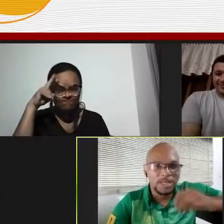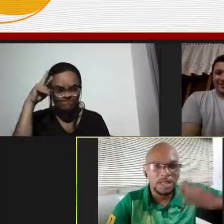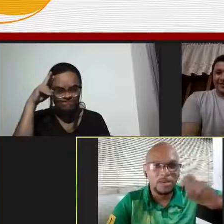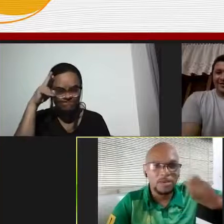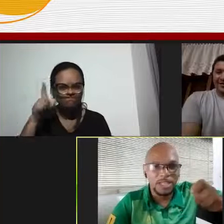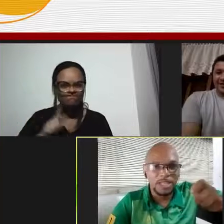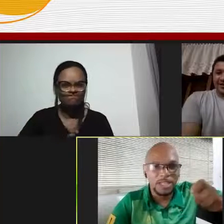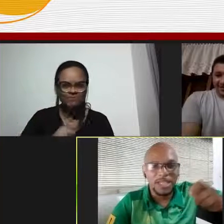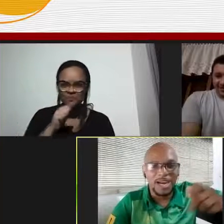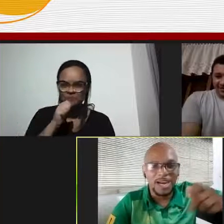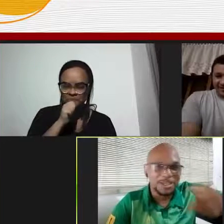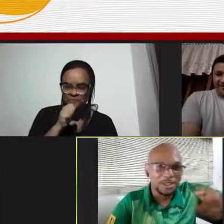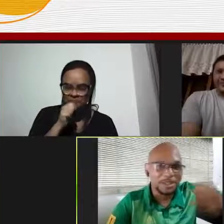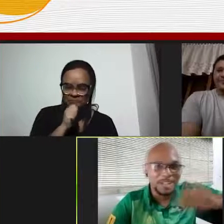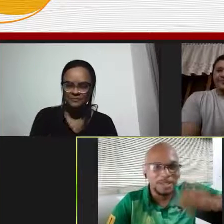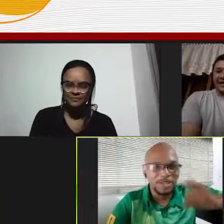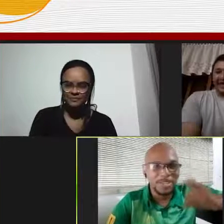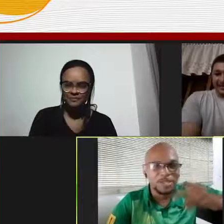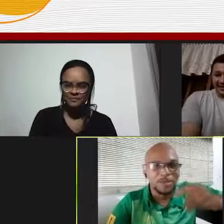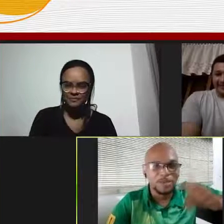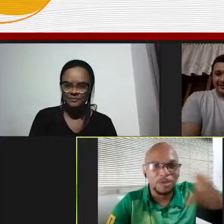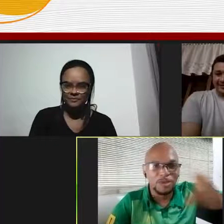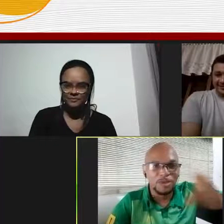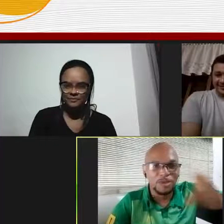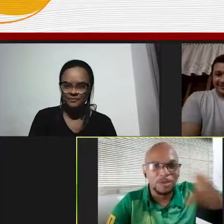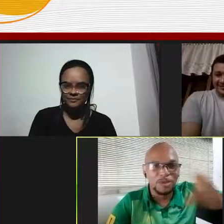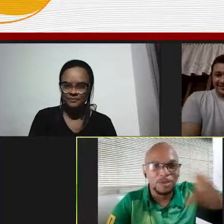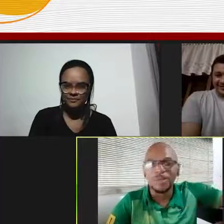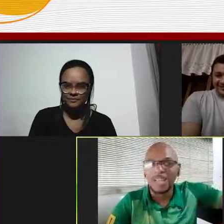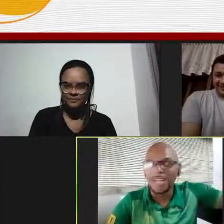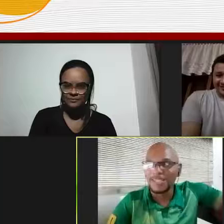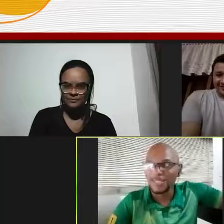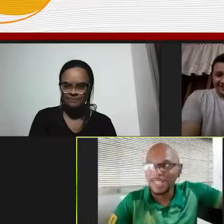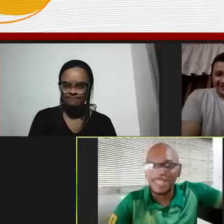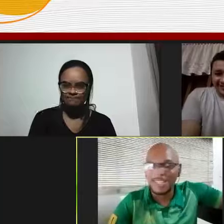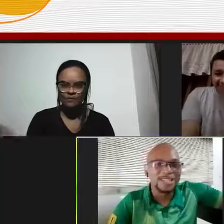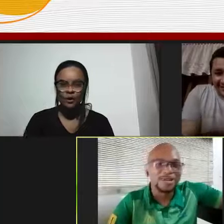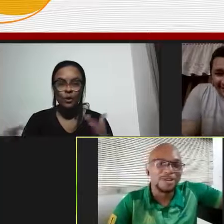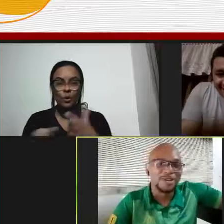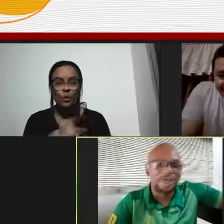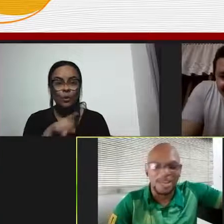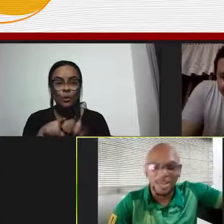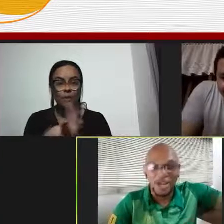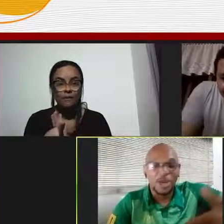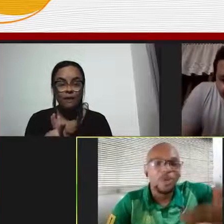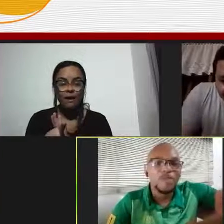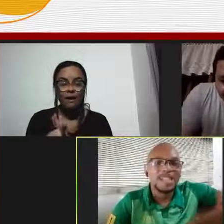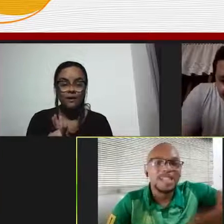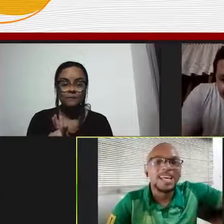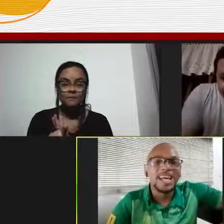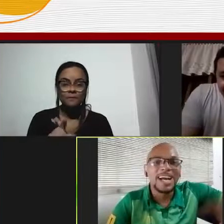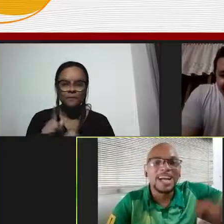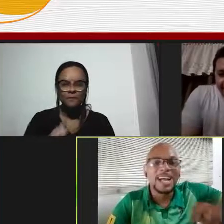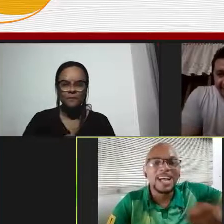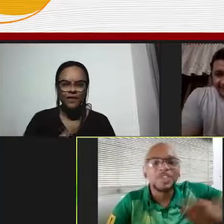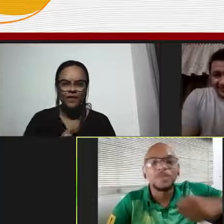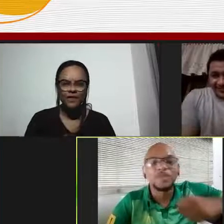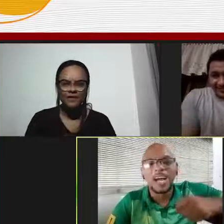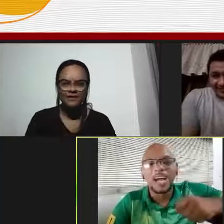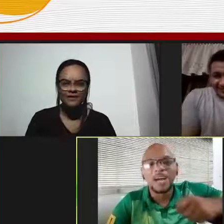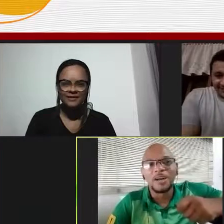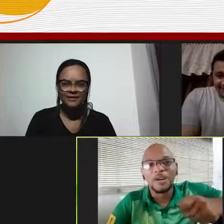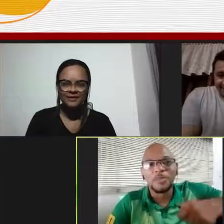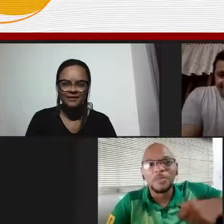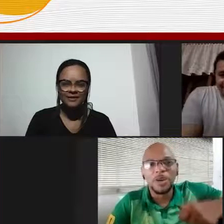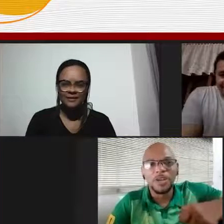um sonho ainda a concretizar. E dentro desse meu sonho, eu gostaria de te perguntar se você tem esse sonho também. Eu comecei a